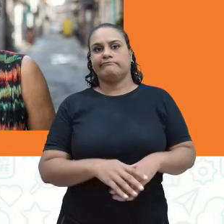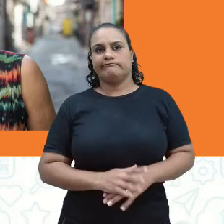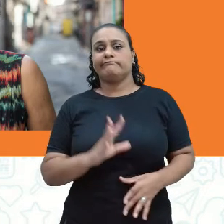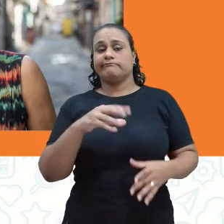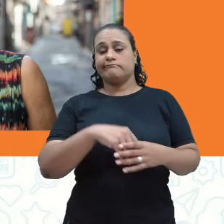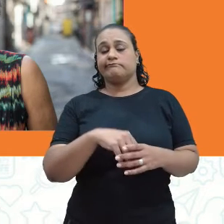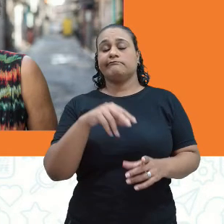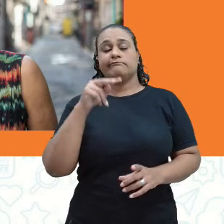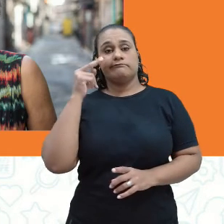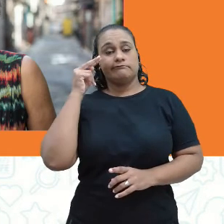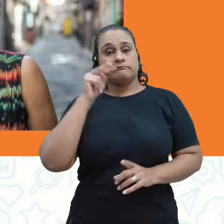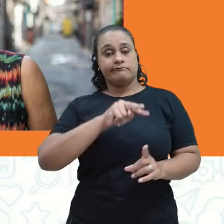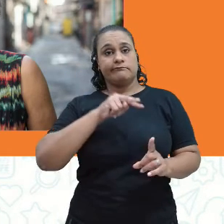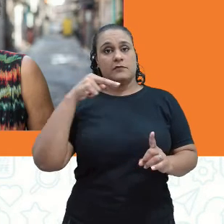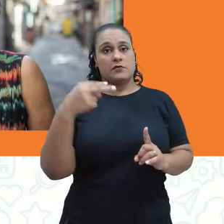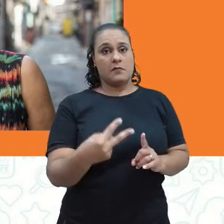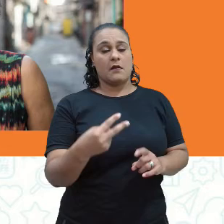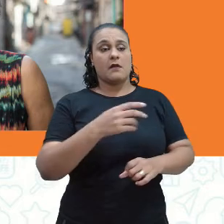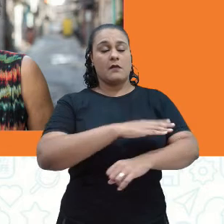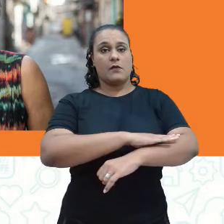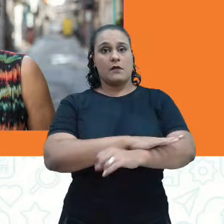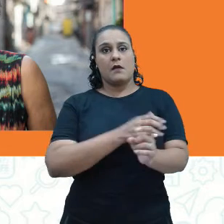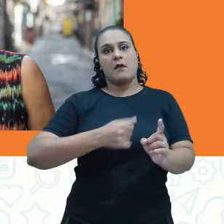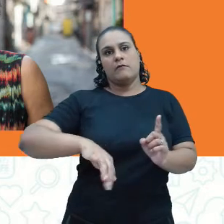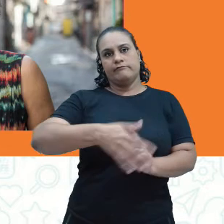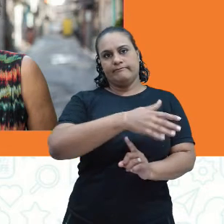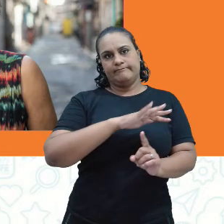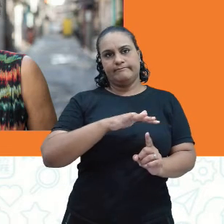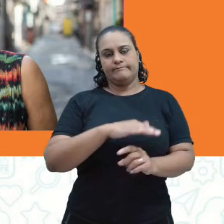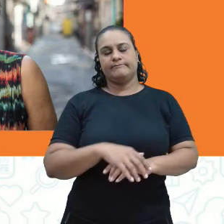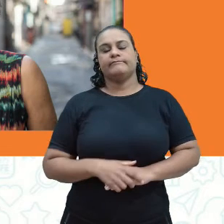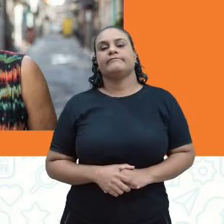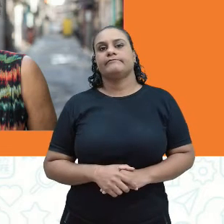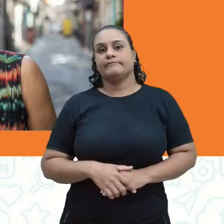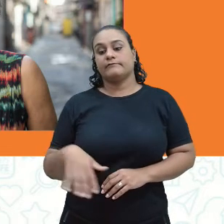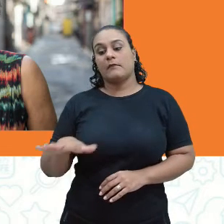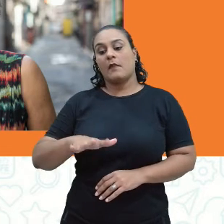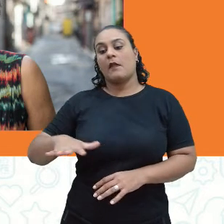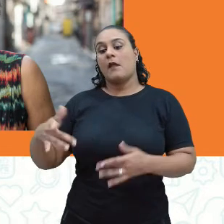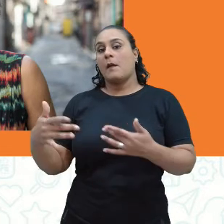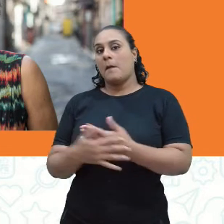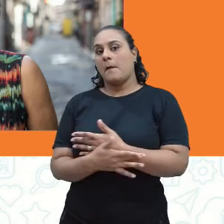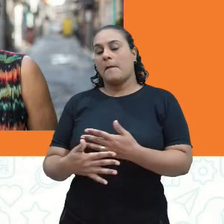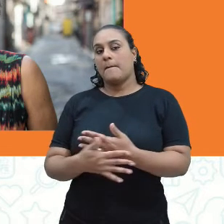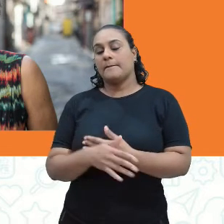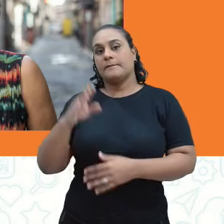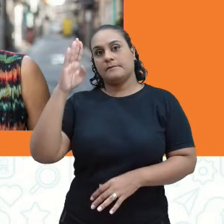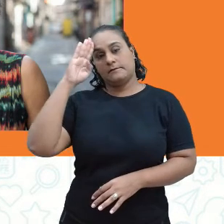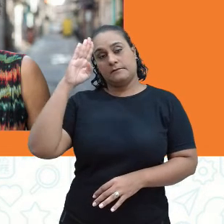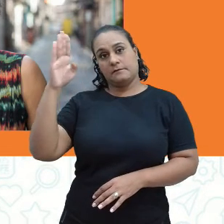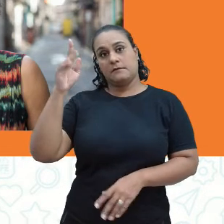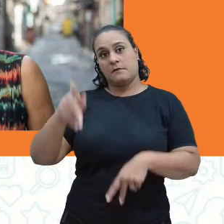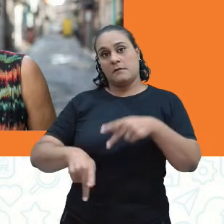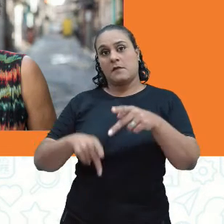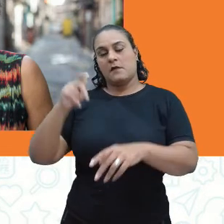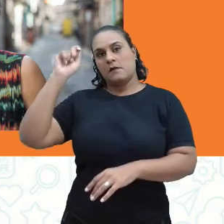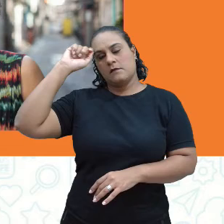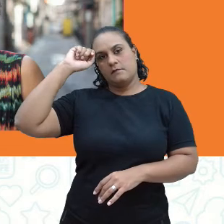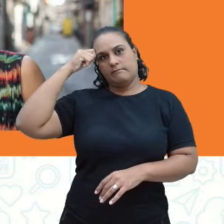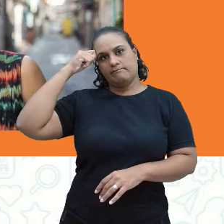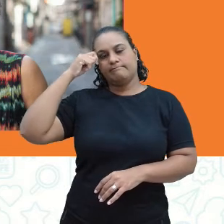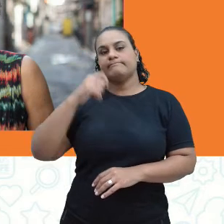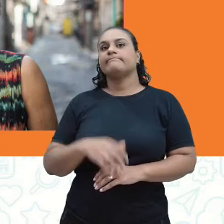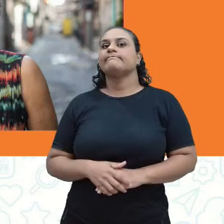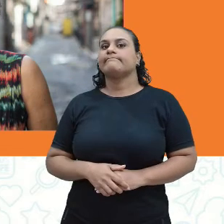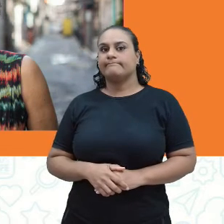dessa perspectiva do racismo ambiental. E na área urbana, principalmente a população negra, que é